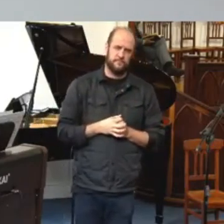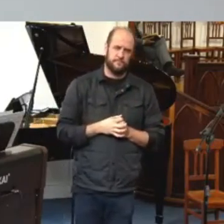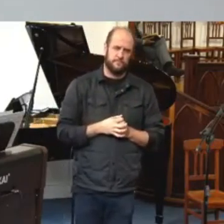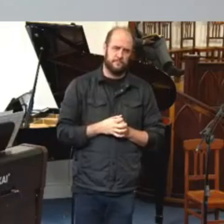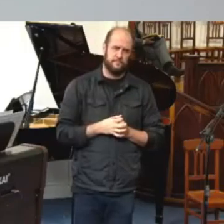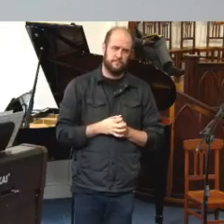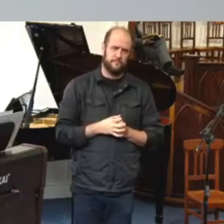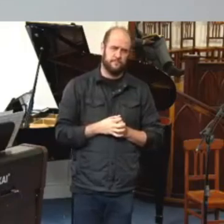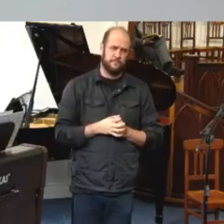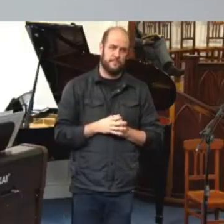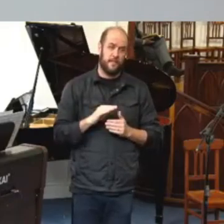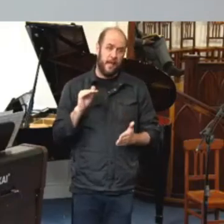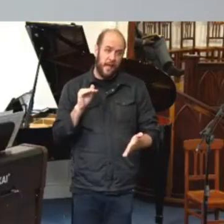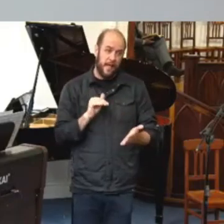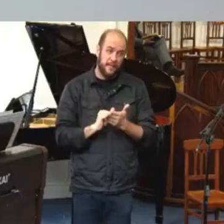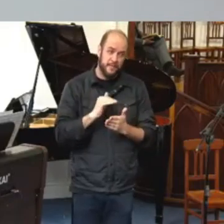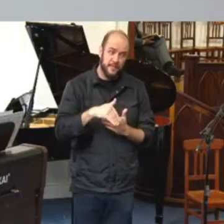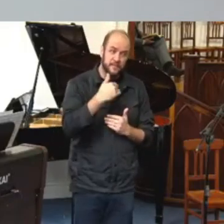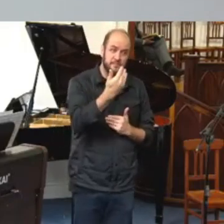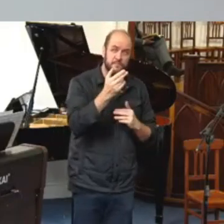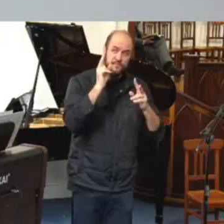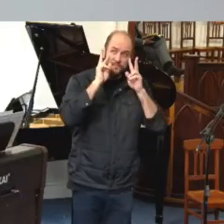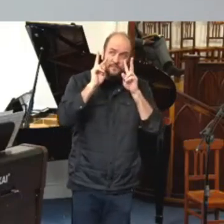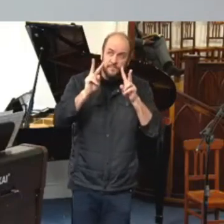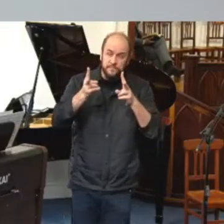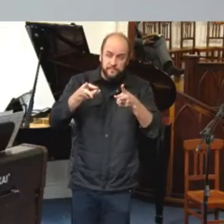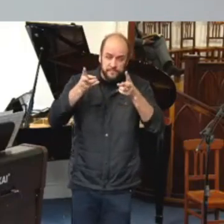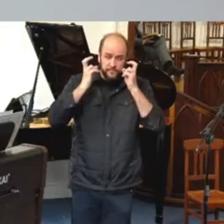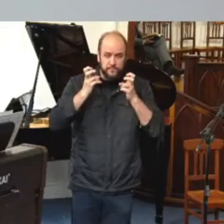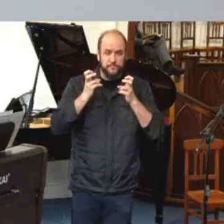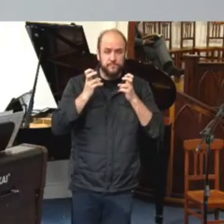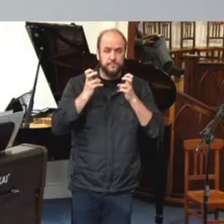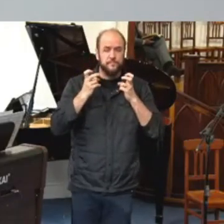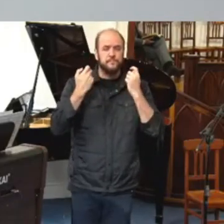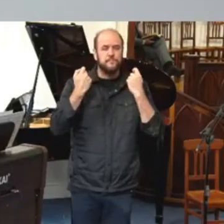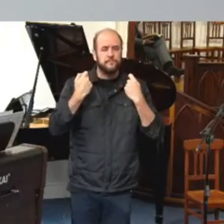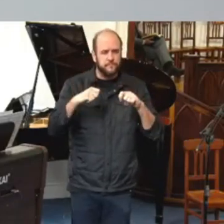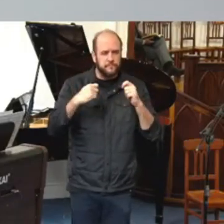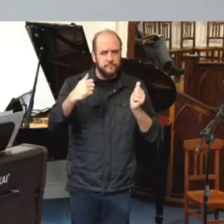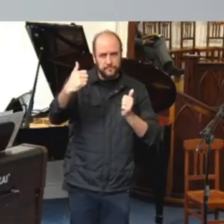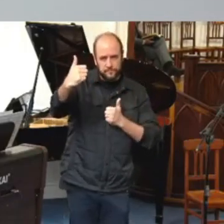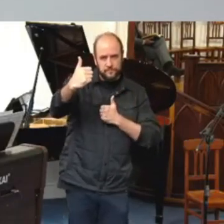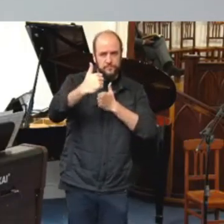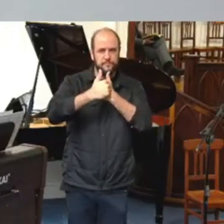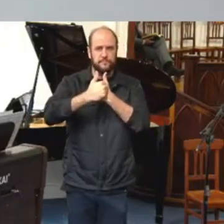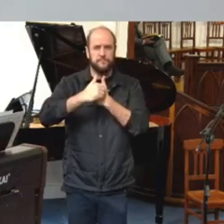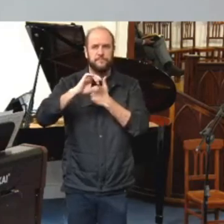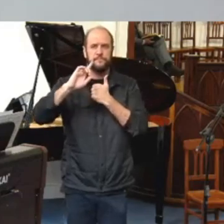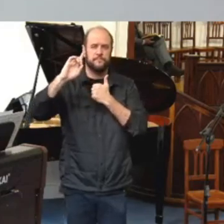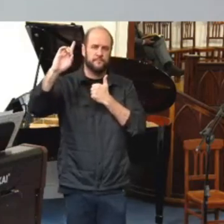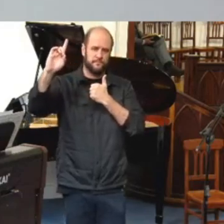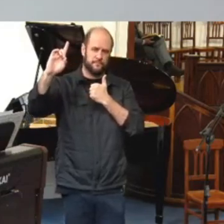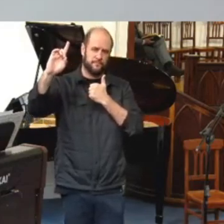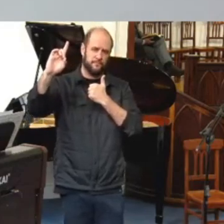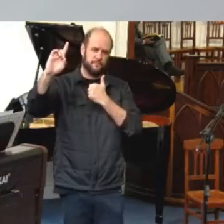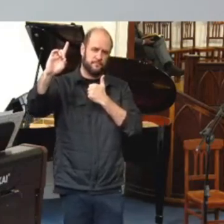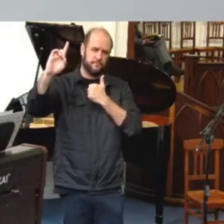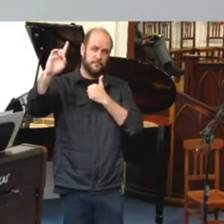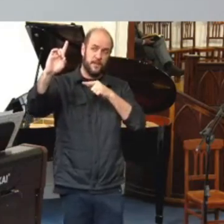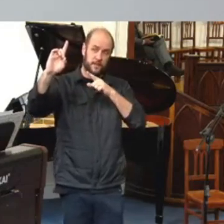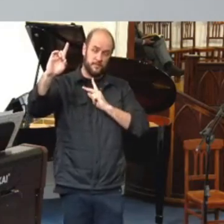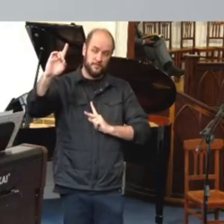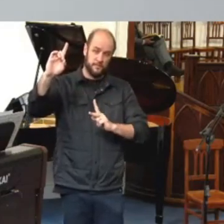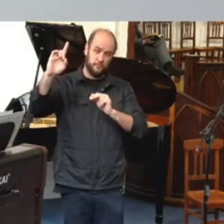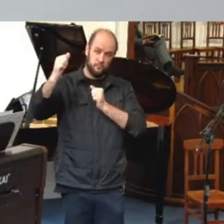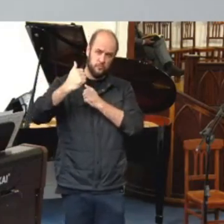Porque no até quando é o momento de você enxergar que você precisa se aproximar daquele que não se afastou,